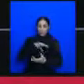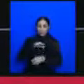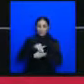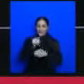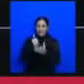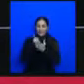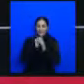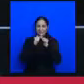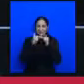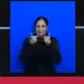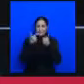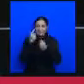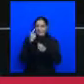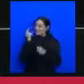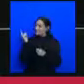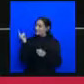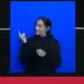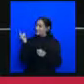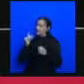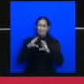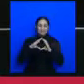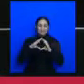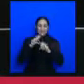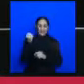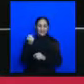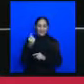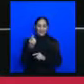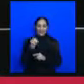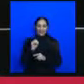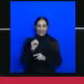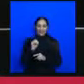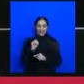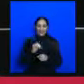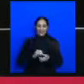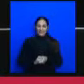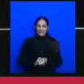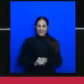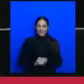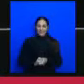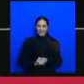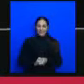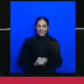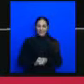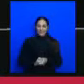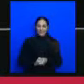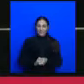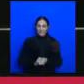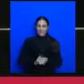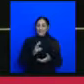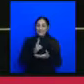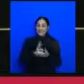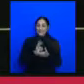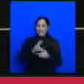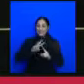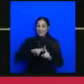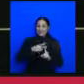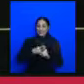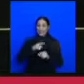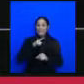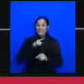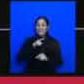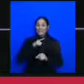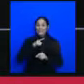você chamando, a sorte chegando. Bola branca, número 10. Branca, 10. Na sequência da dupla